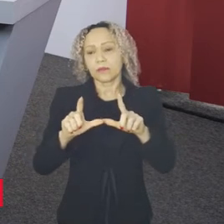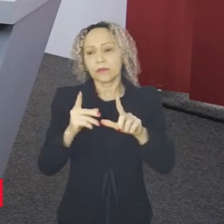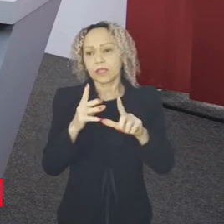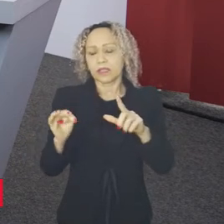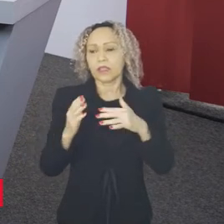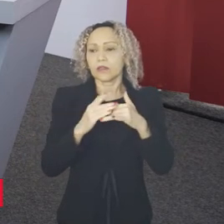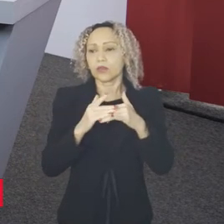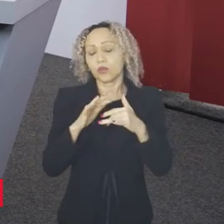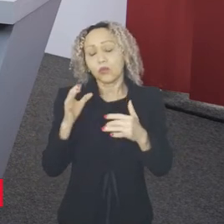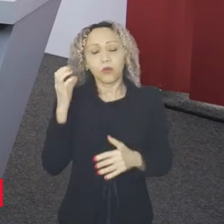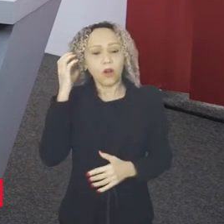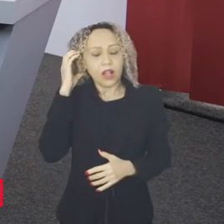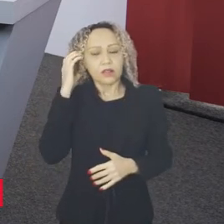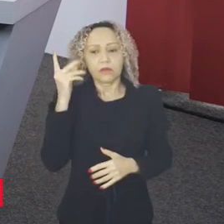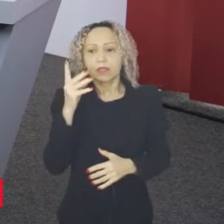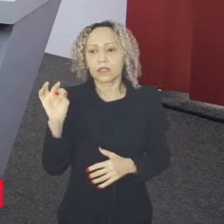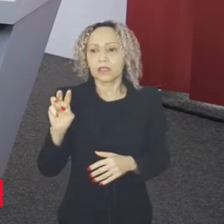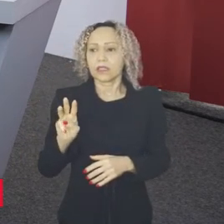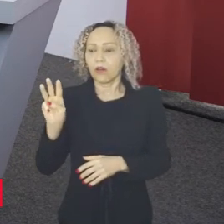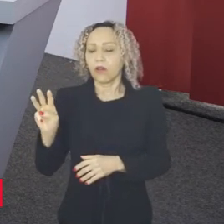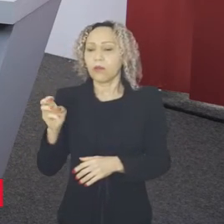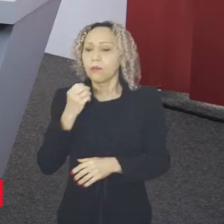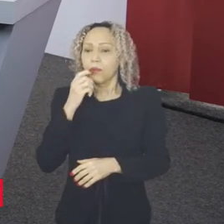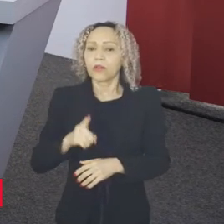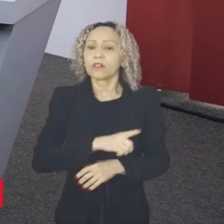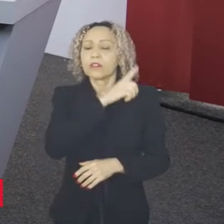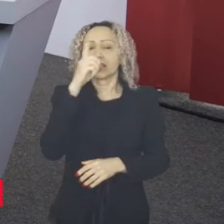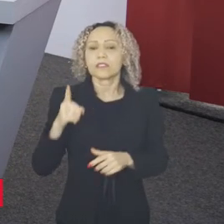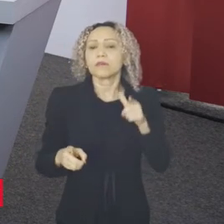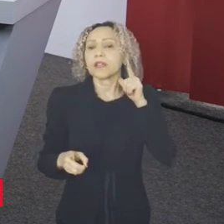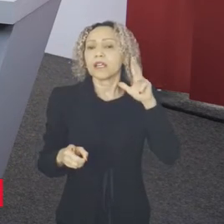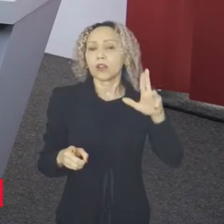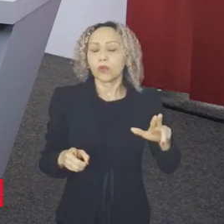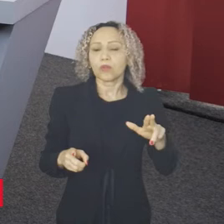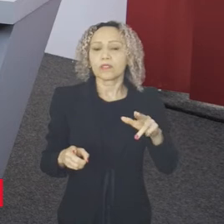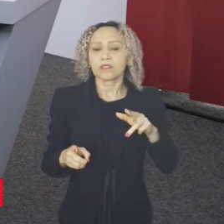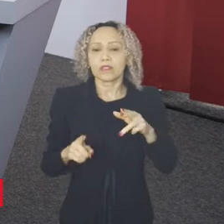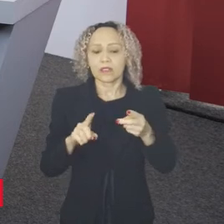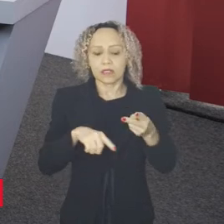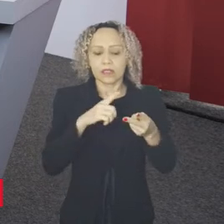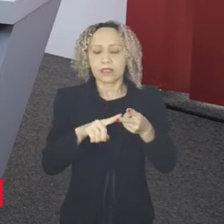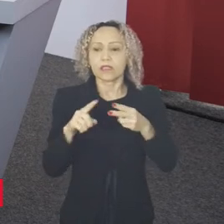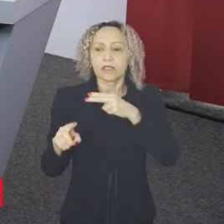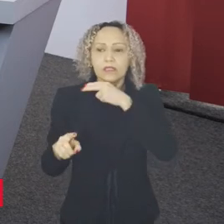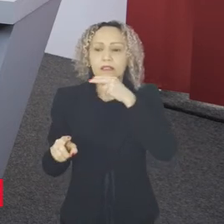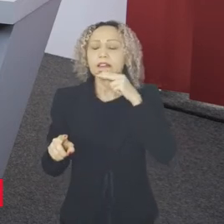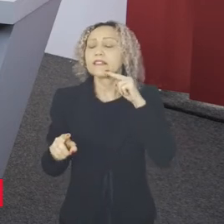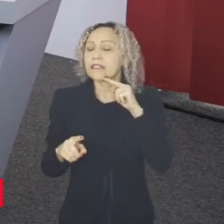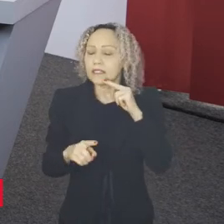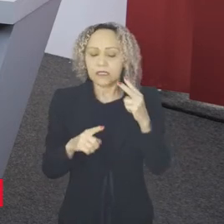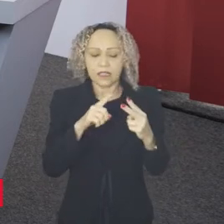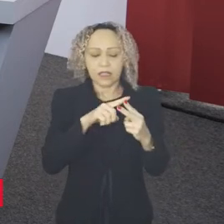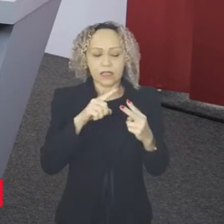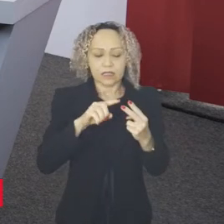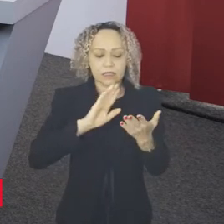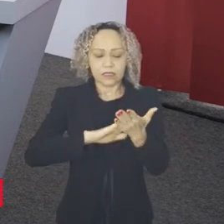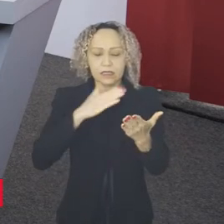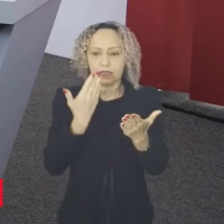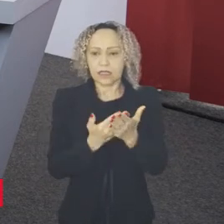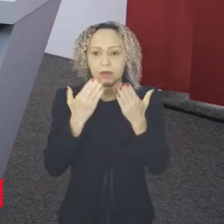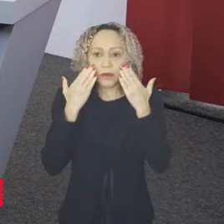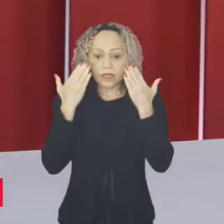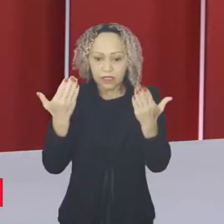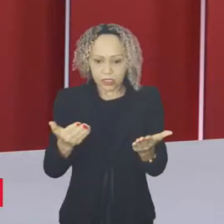na web. Um bom dia para Lúcia, para Nayane, nossas intérpretes que apresentam este jornal em língua brasileira de